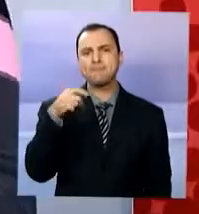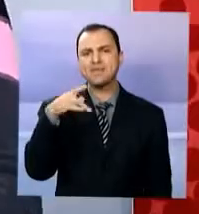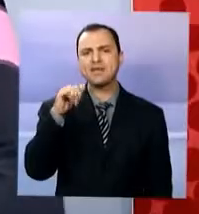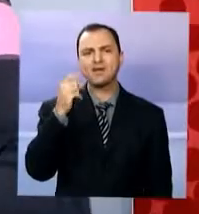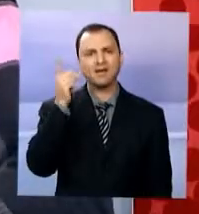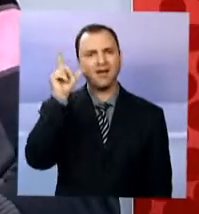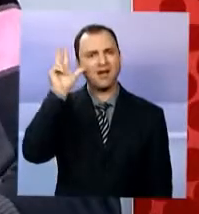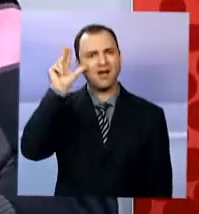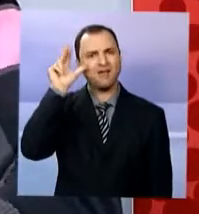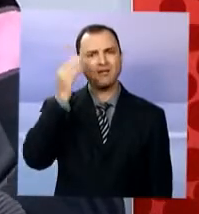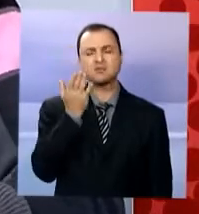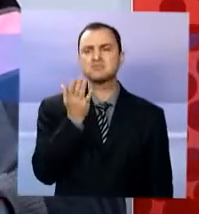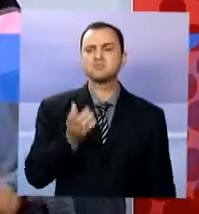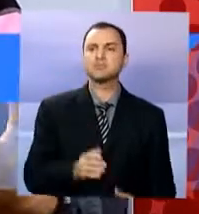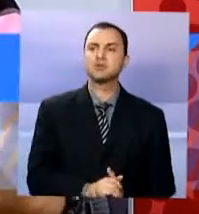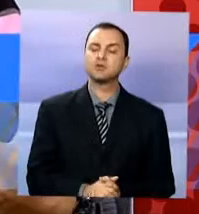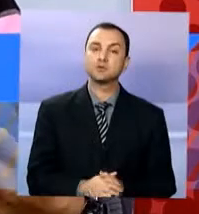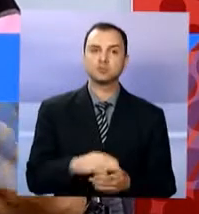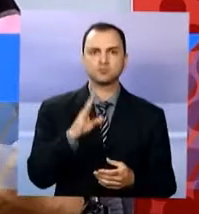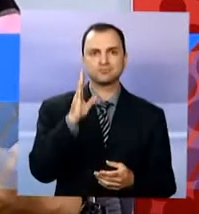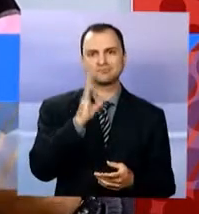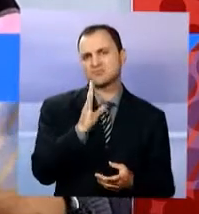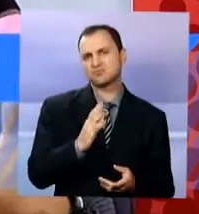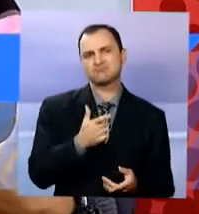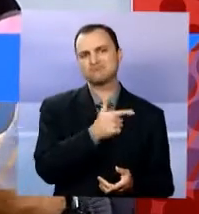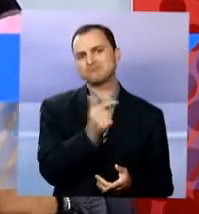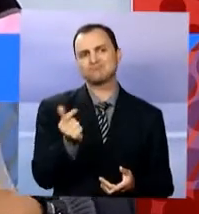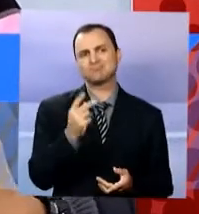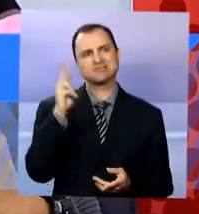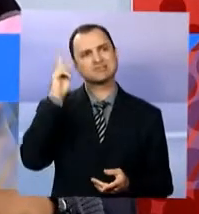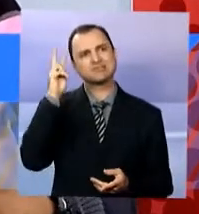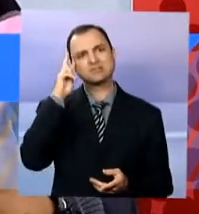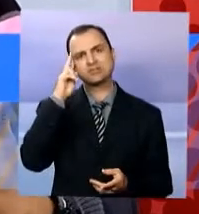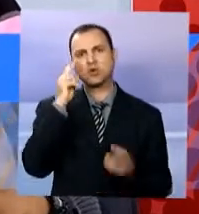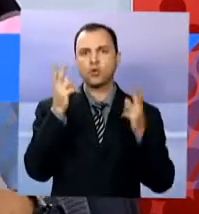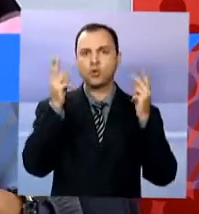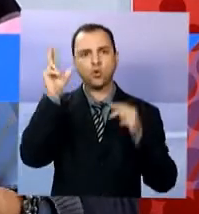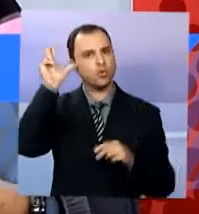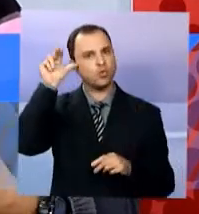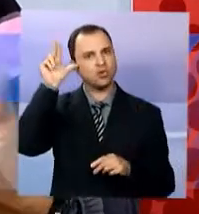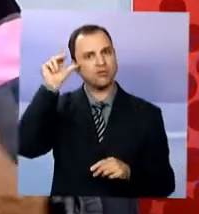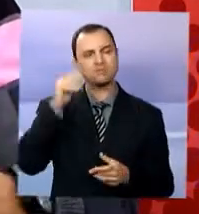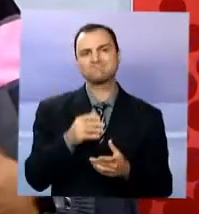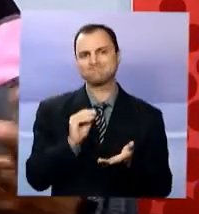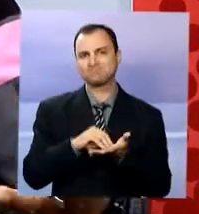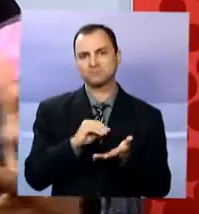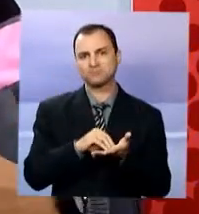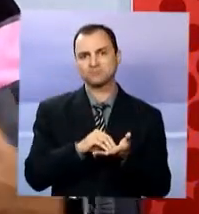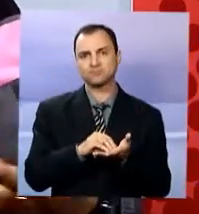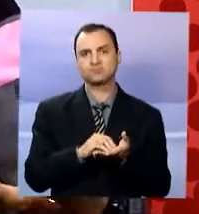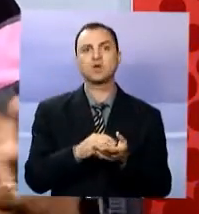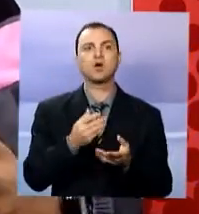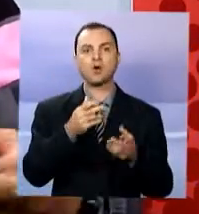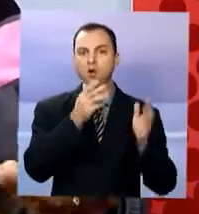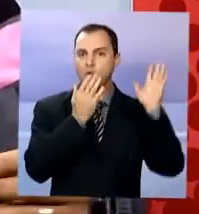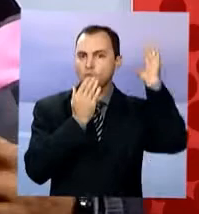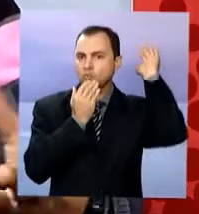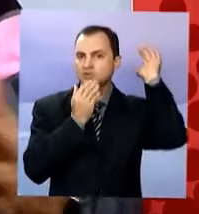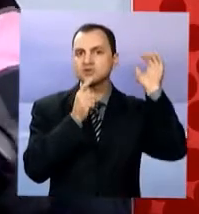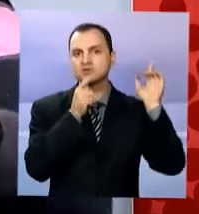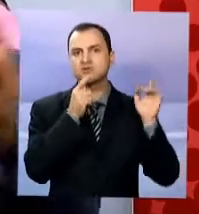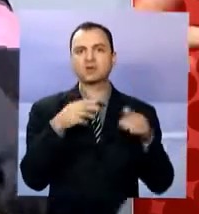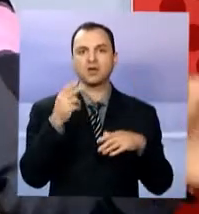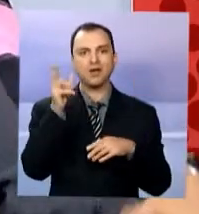Na verdade o Brasil não tem um histórico do cavalo não é a já vi isso nem os índios nossos